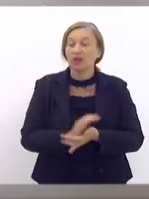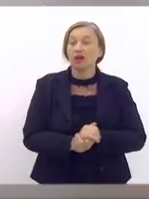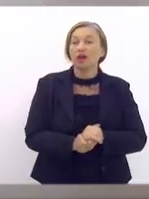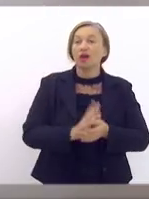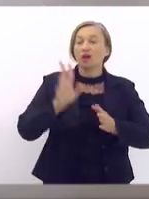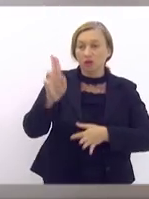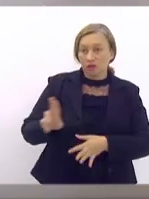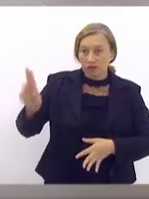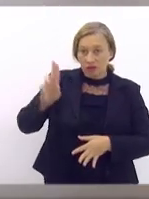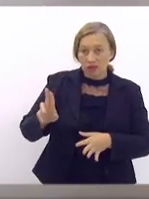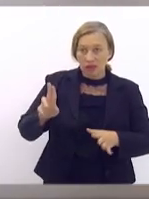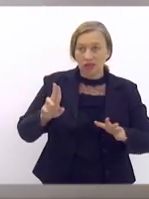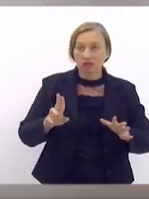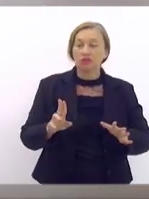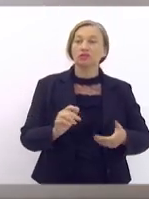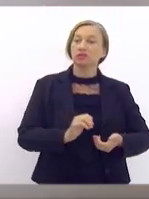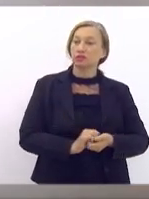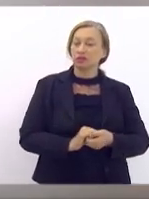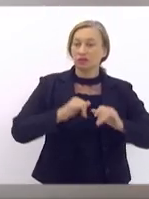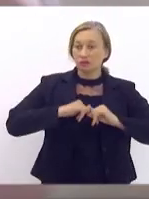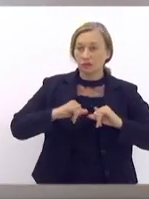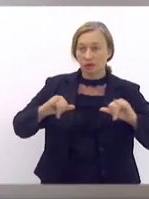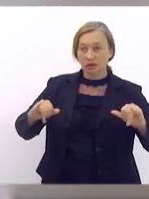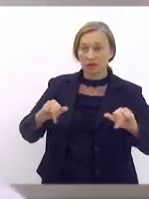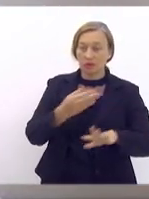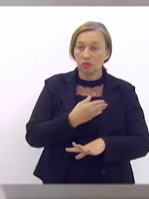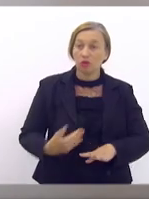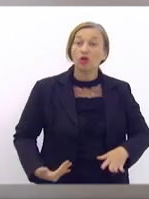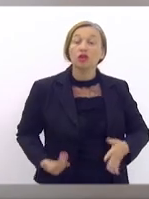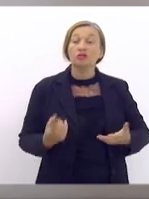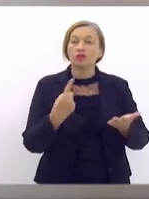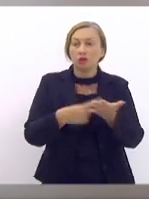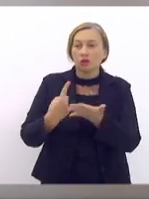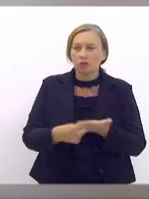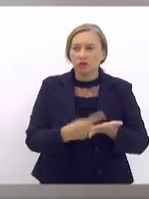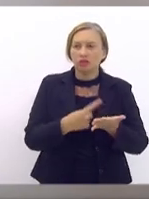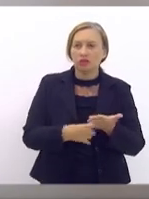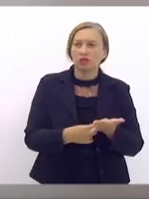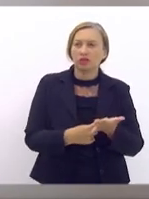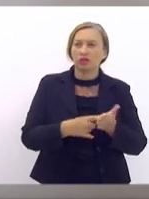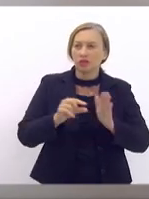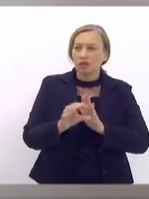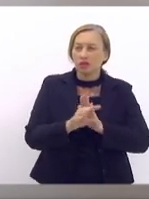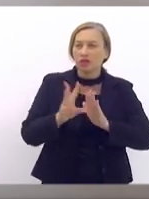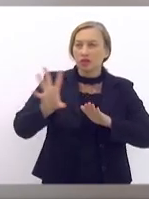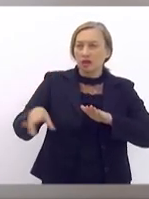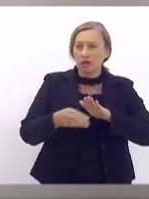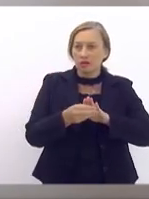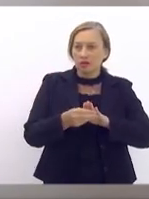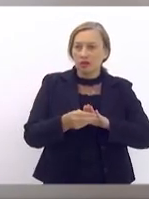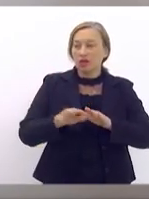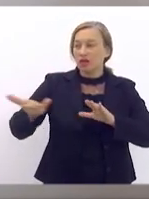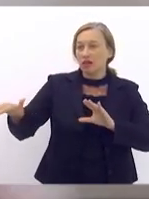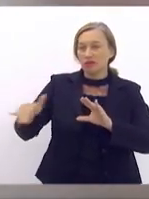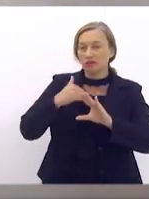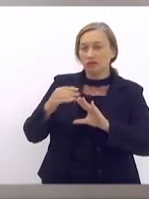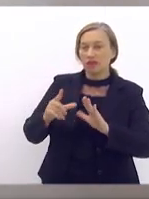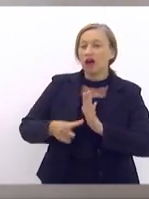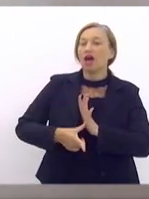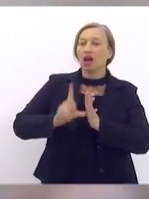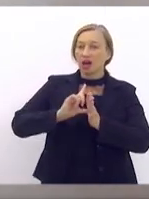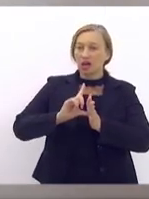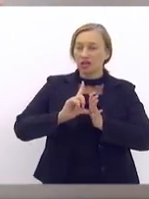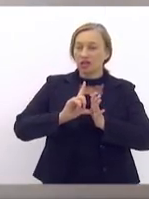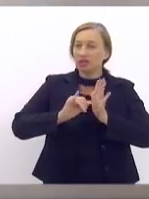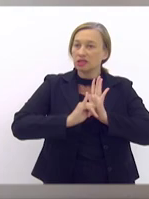disponibiliza de forma pública o resultado daquela pesquisa. O que vocês vão combinar na hora de mandar a emenda é, de repente, enviem para a gente, antes de publicar